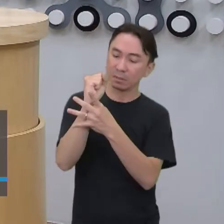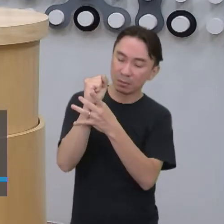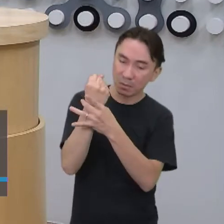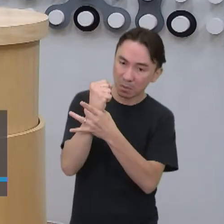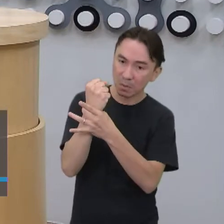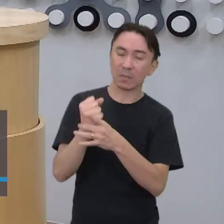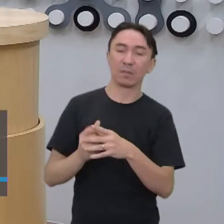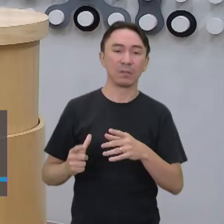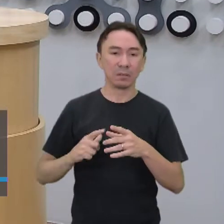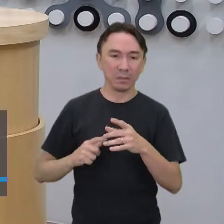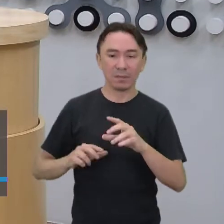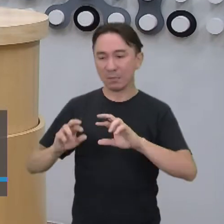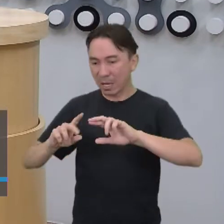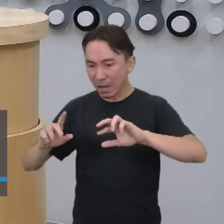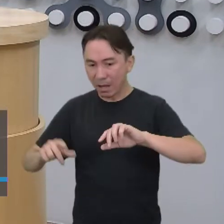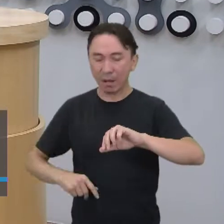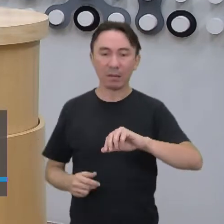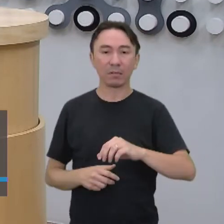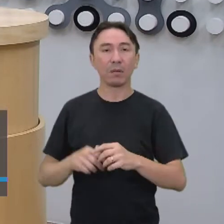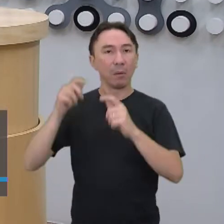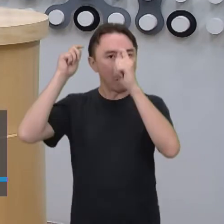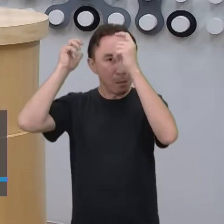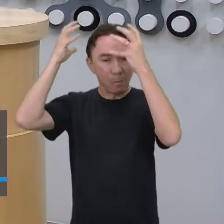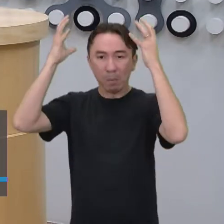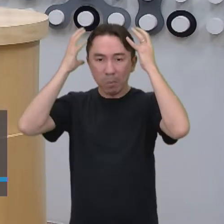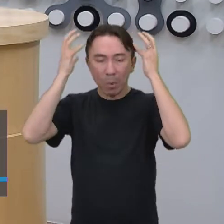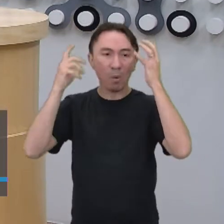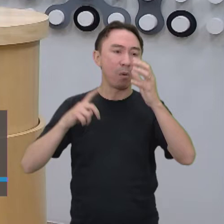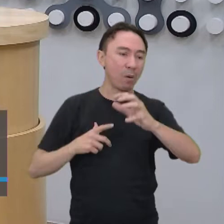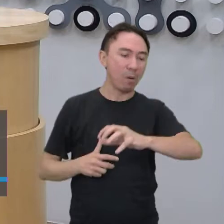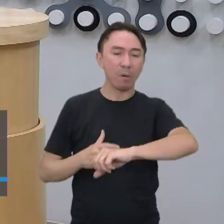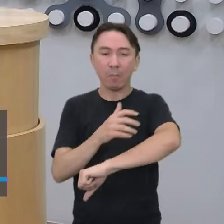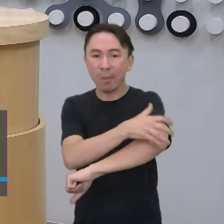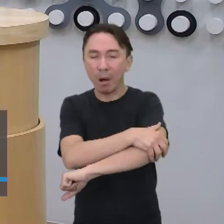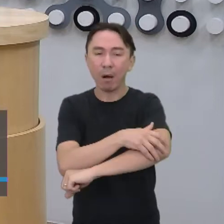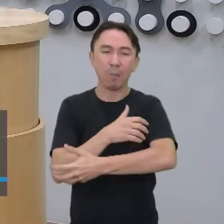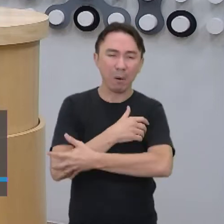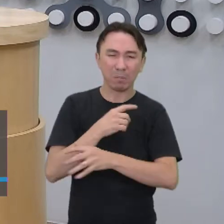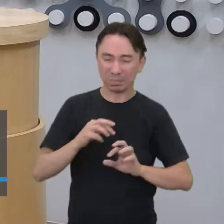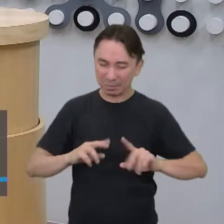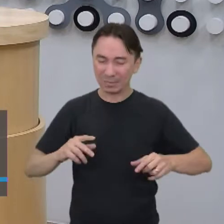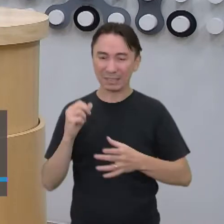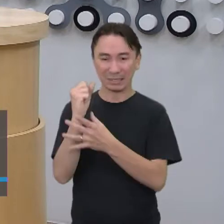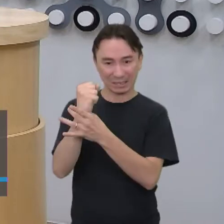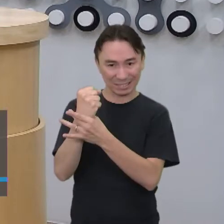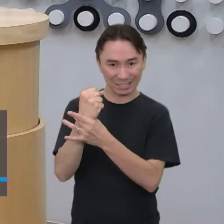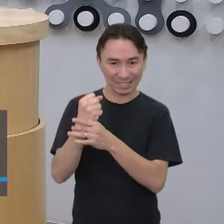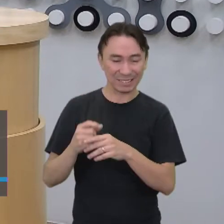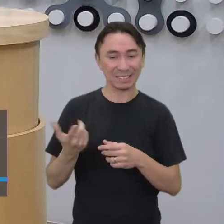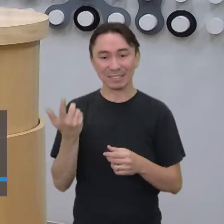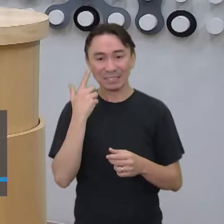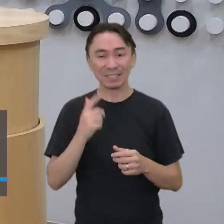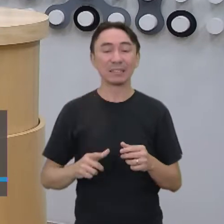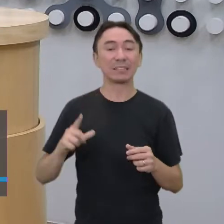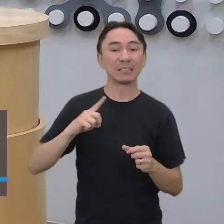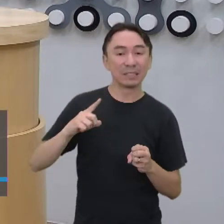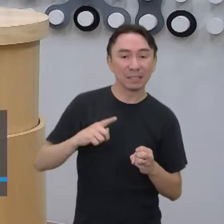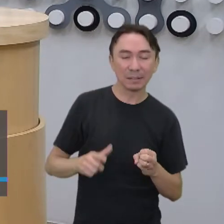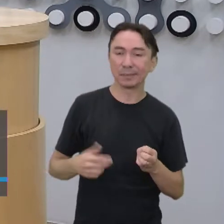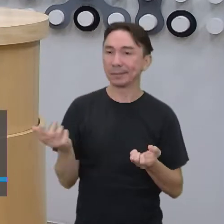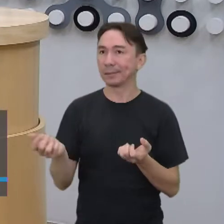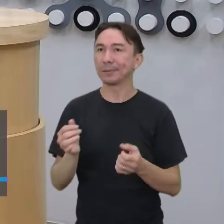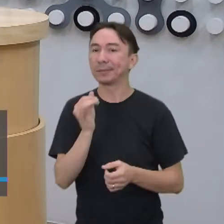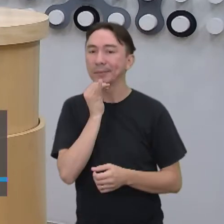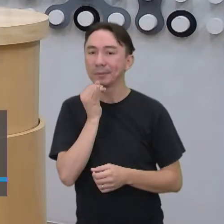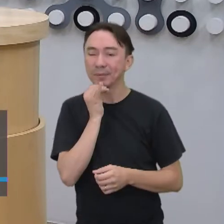equipamentos que podem usar, da margem de facilidade em que eu começo isso bem próximo ao chão, por exemplo,